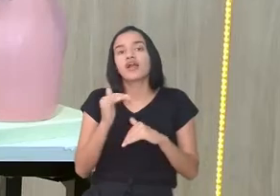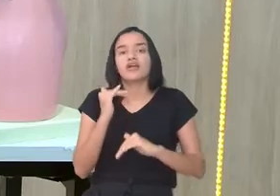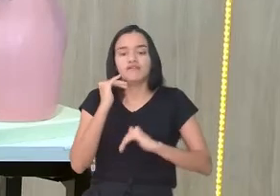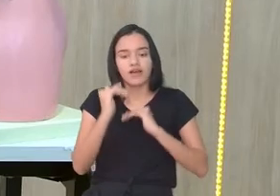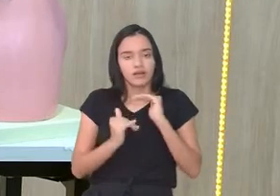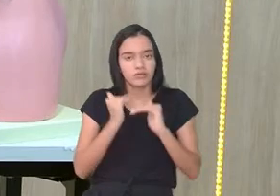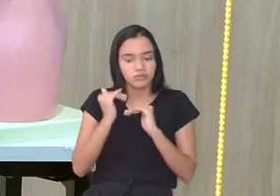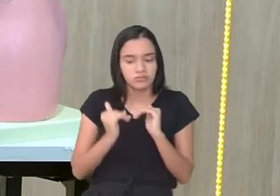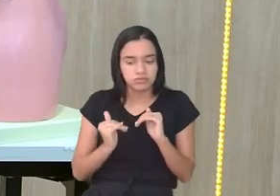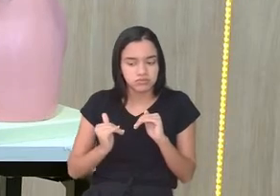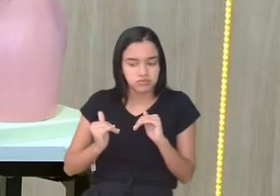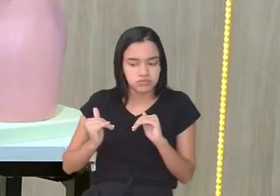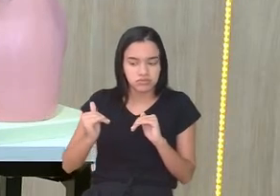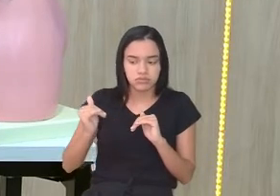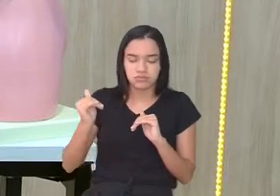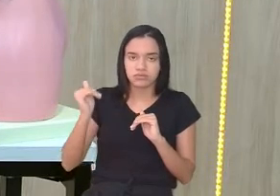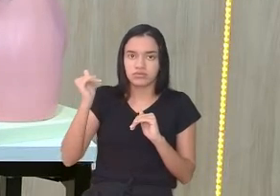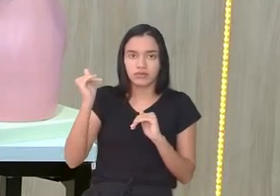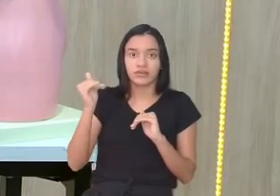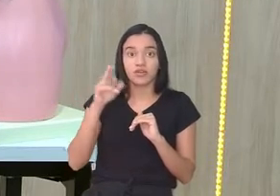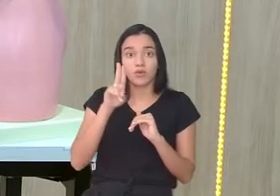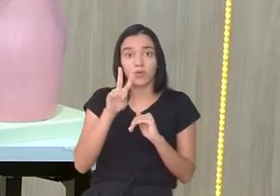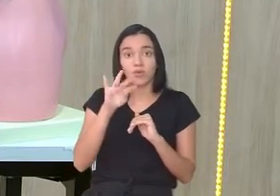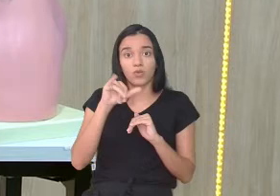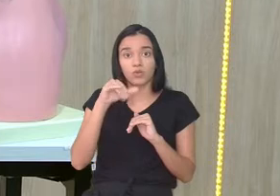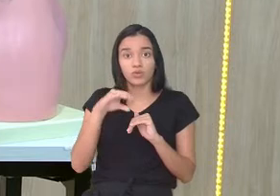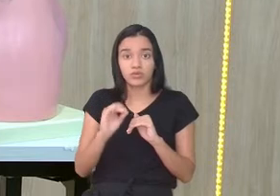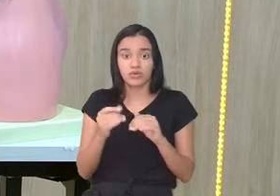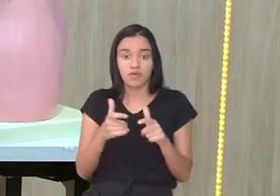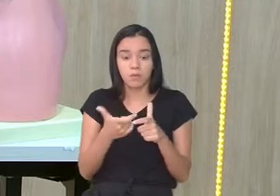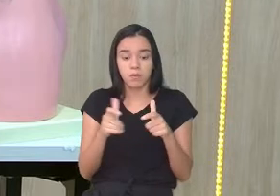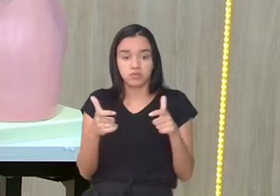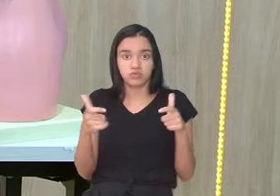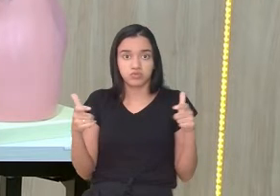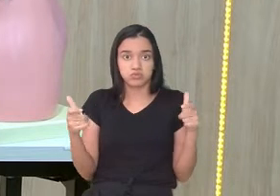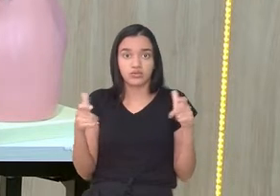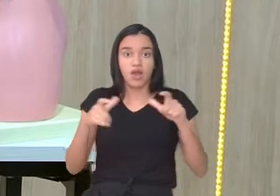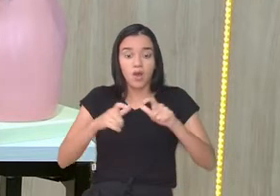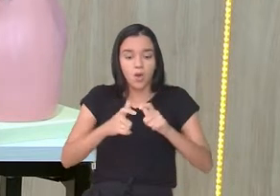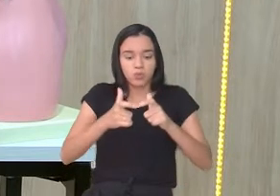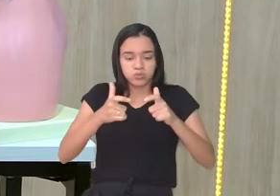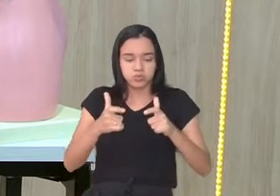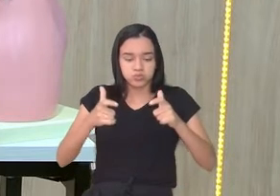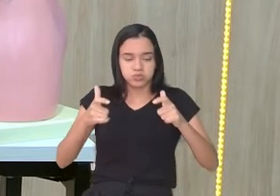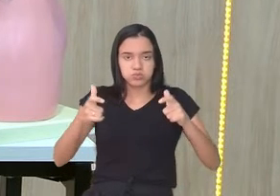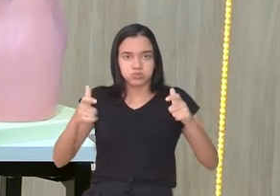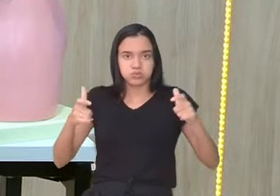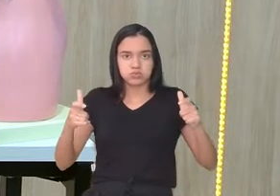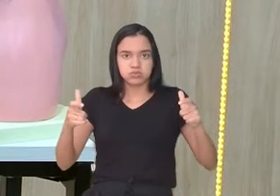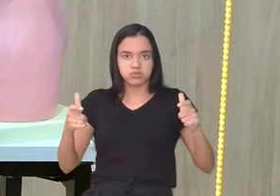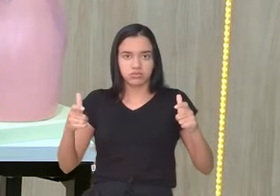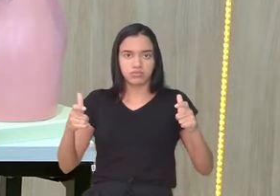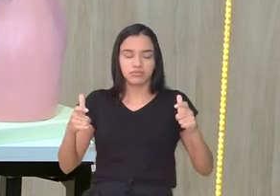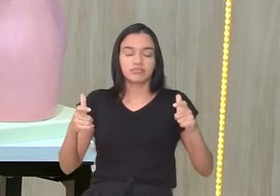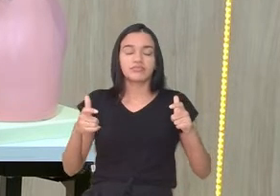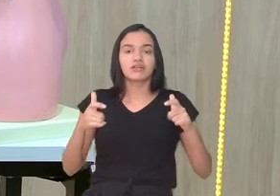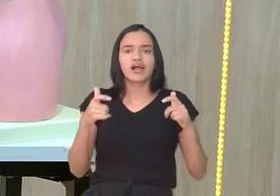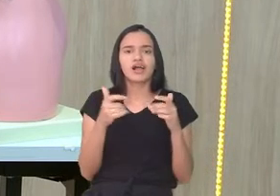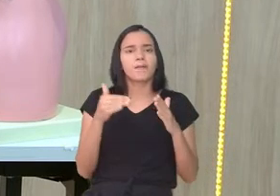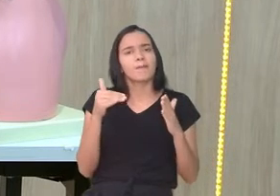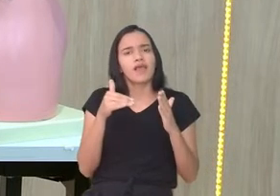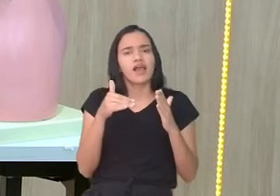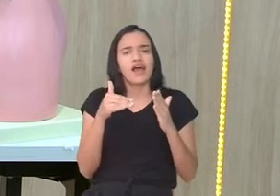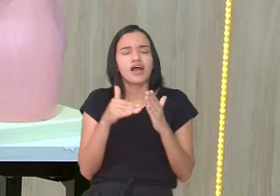vai crescendo, o útero vai elastecendo e vai dando forma e vai crescendo